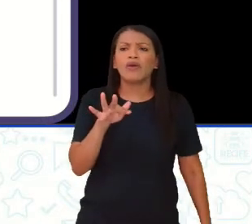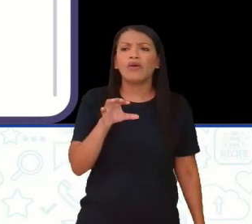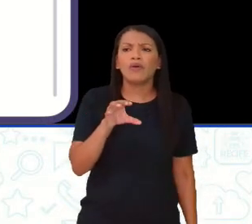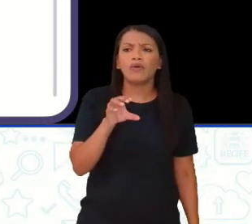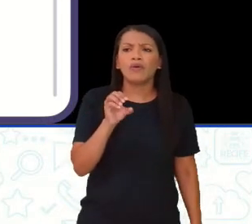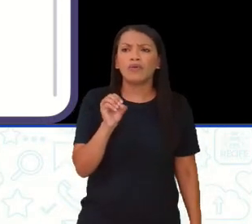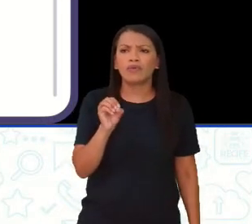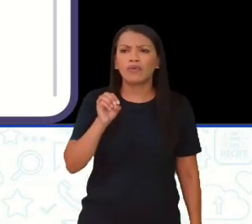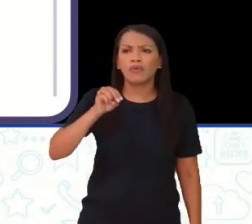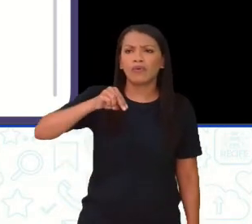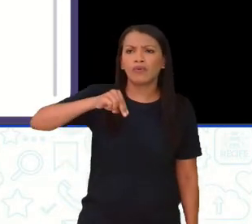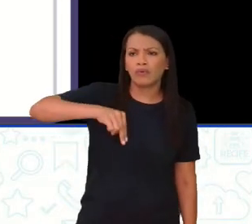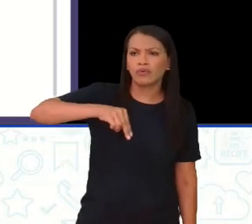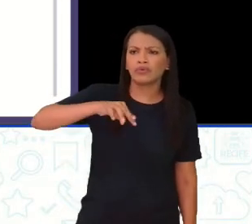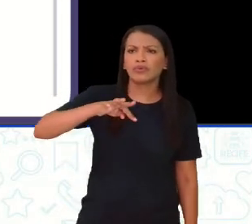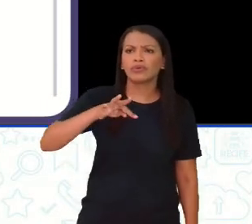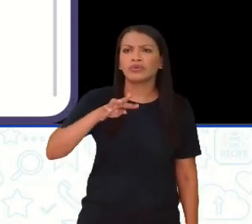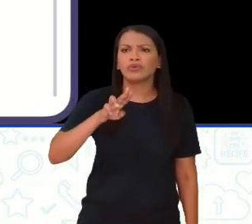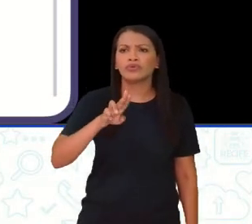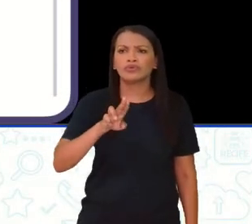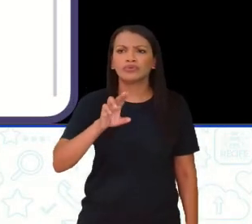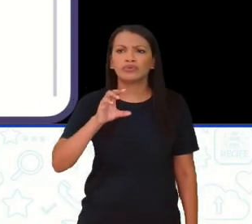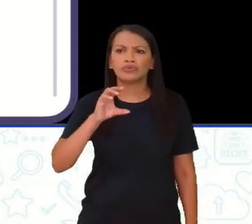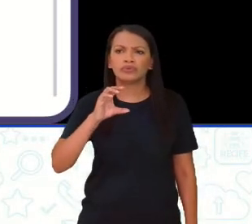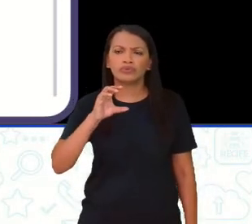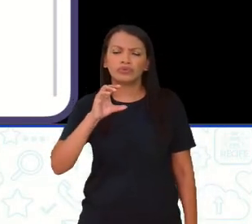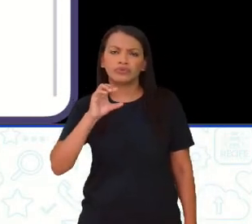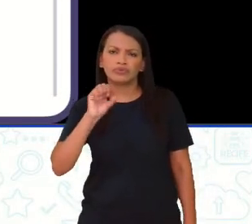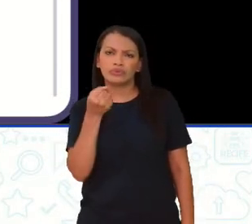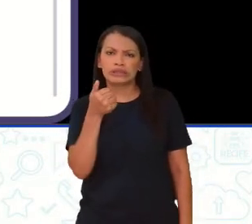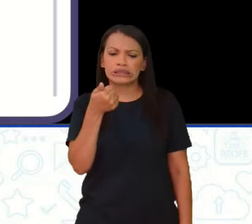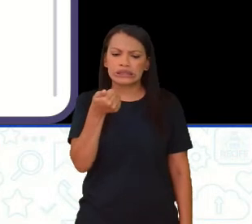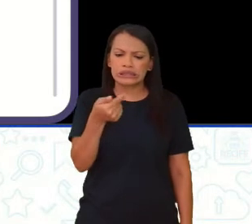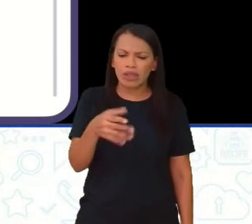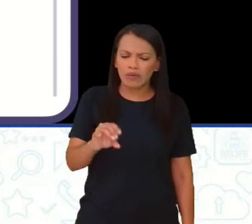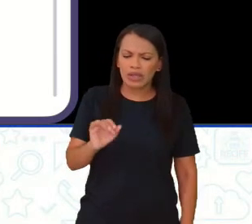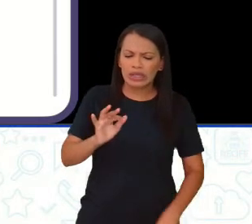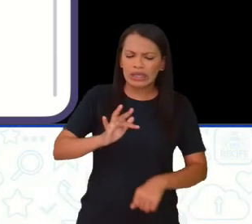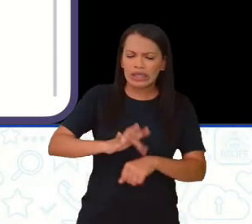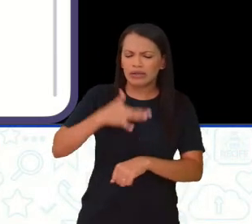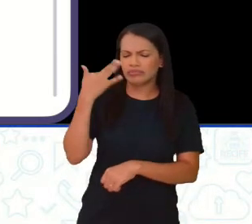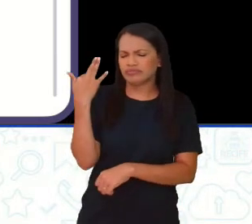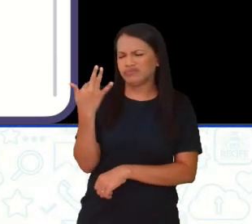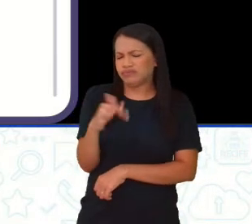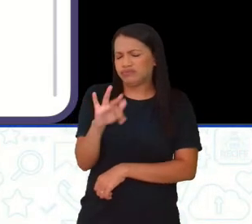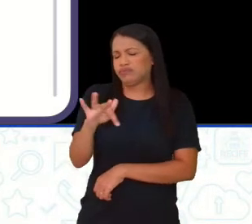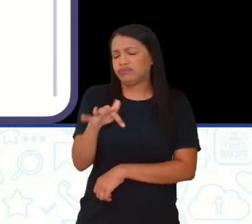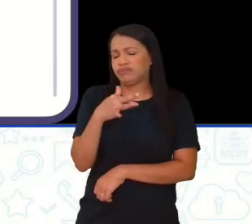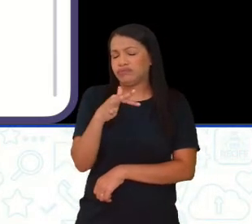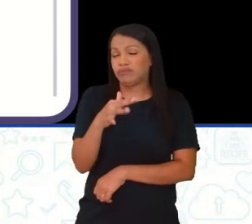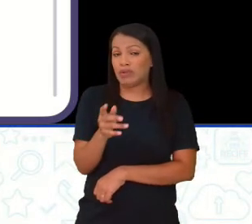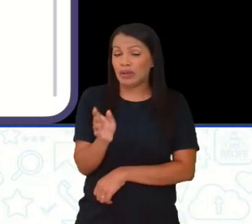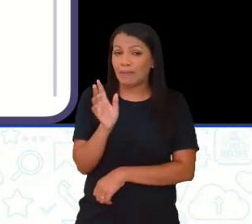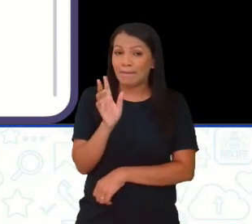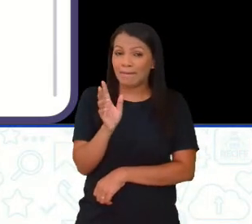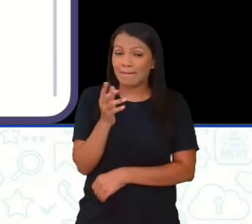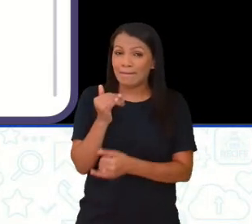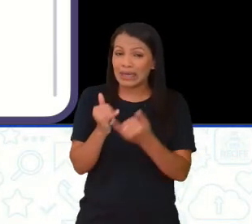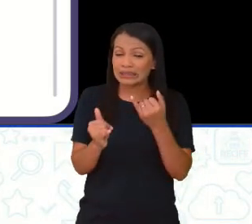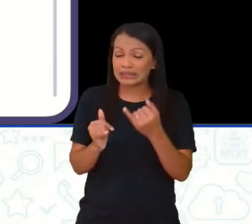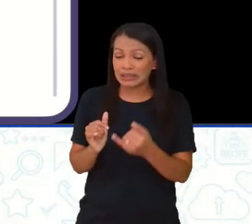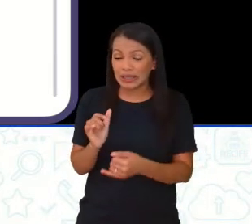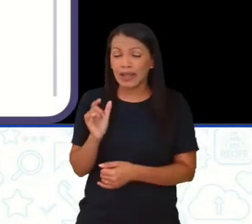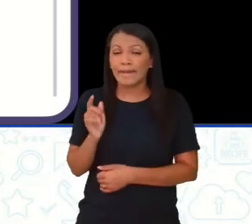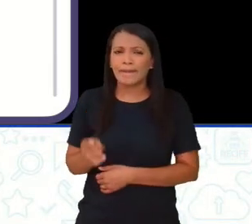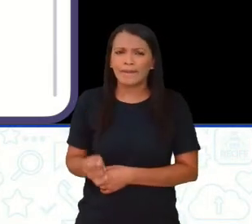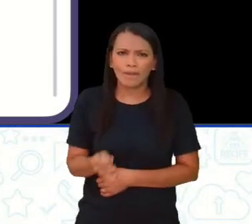contusão no sentido de, não é de machucar mesmo não, tá? Mas é algo que chega quase lá. E aí é muito importante